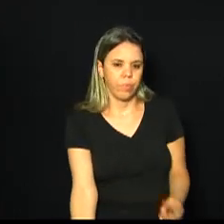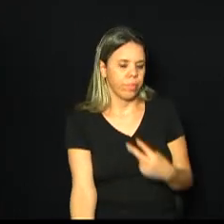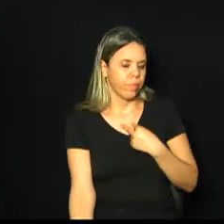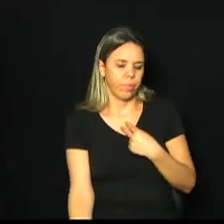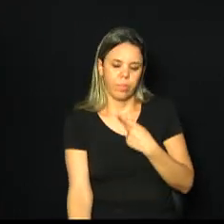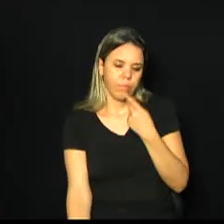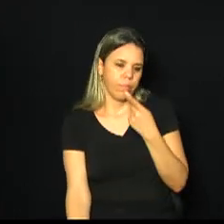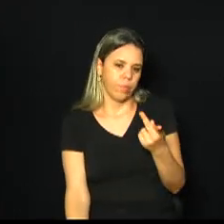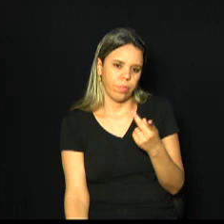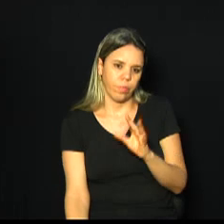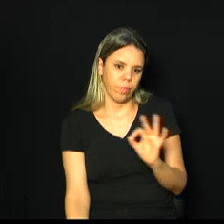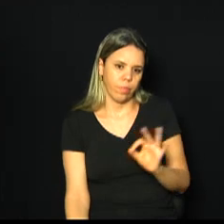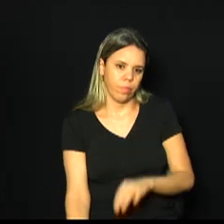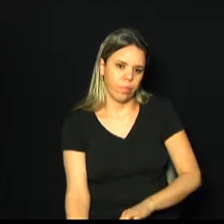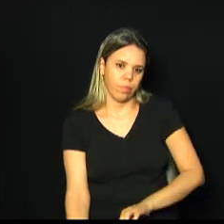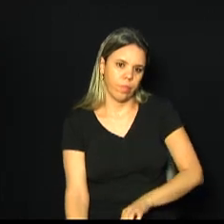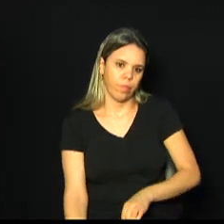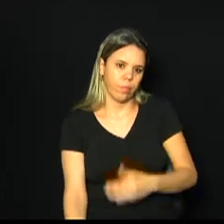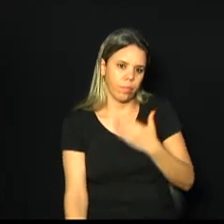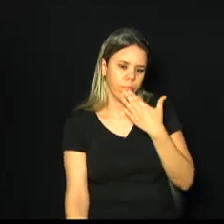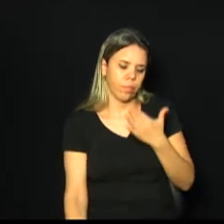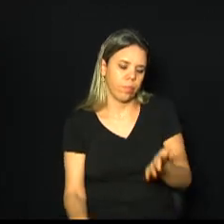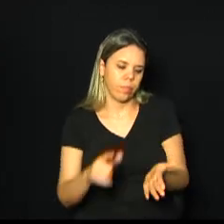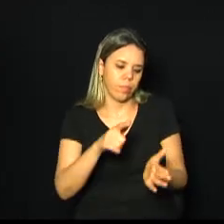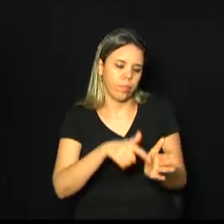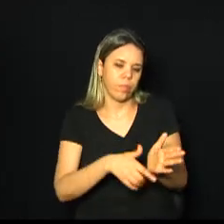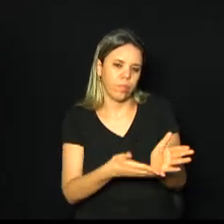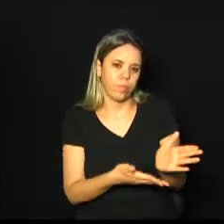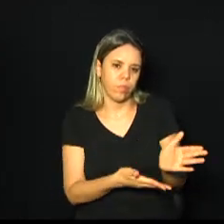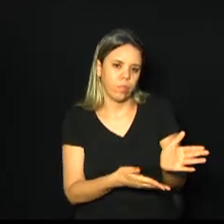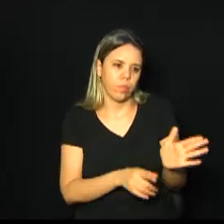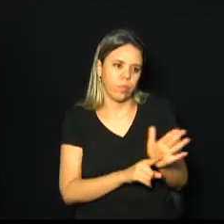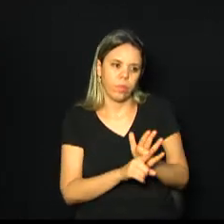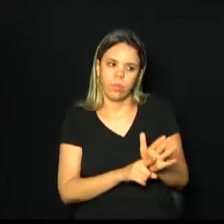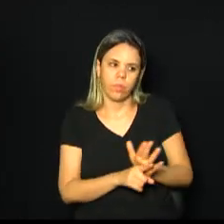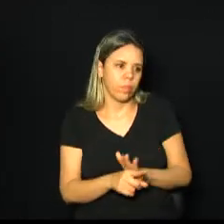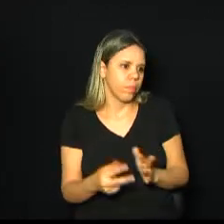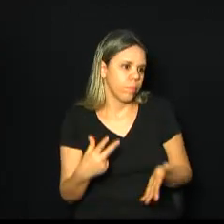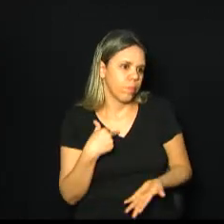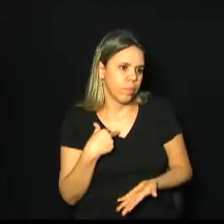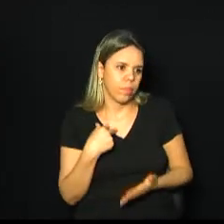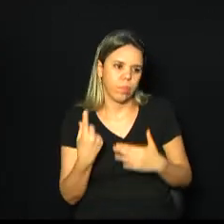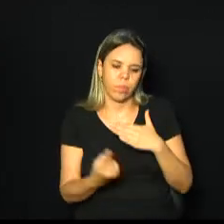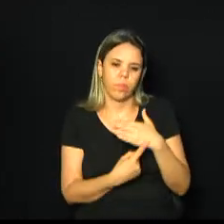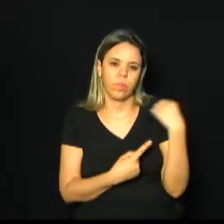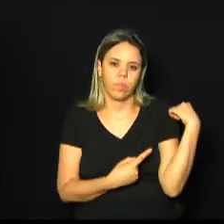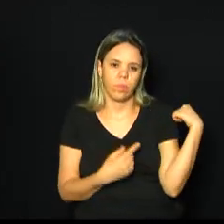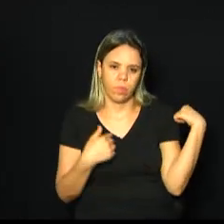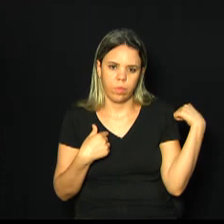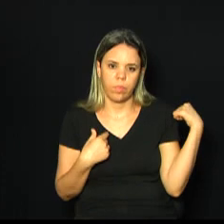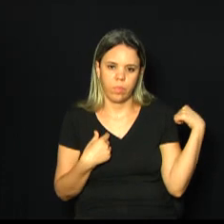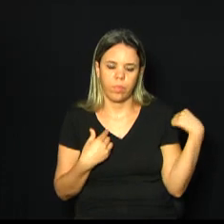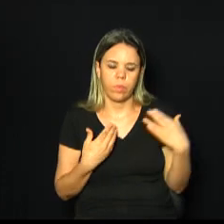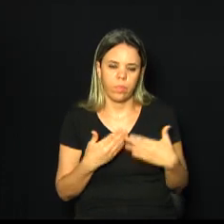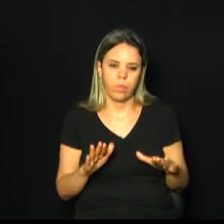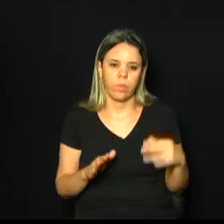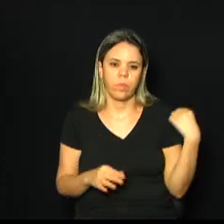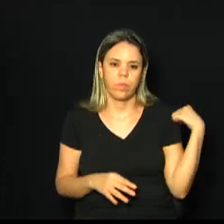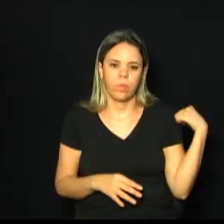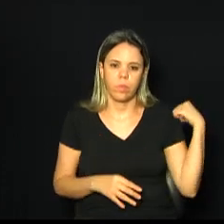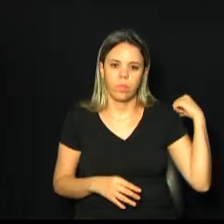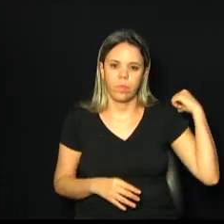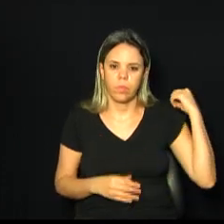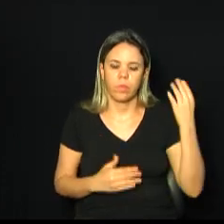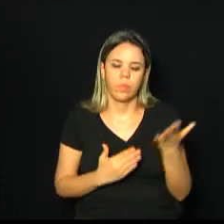posso simplesmente ir lá e pedir o prontuário e fazer essa pesquisa. O paciente tem que me autorizar a fazer. Ele tem